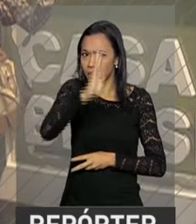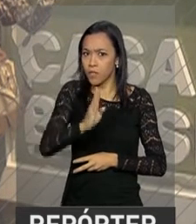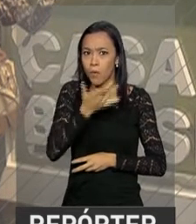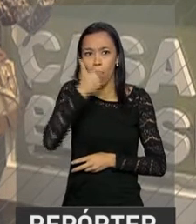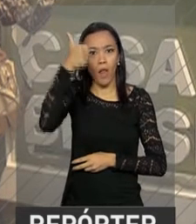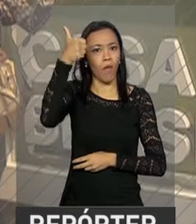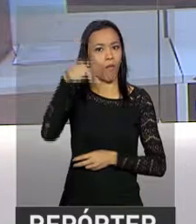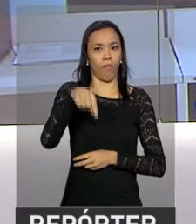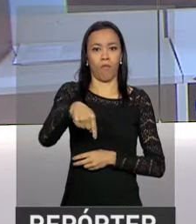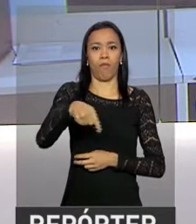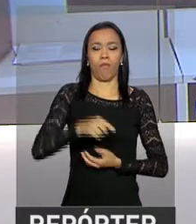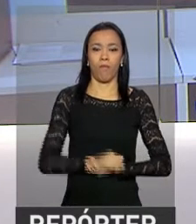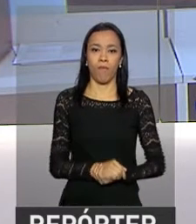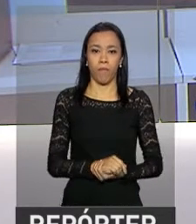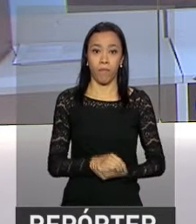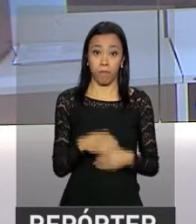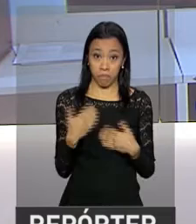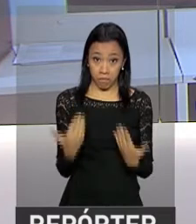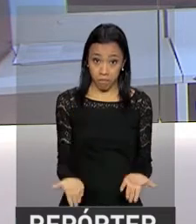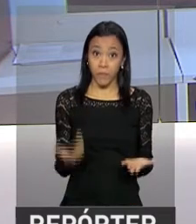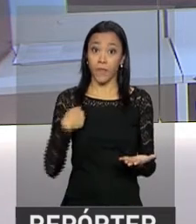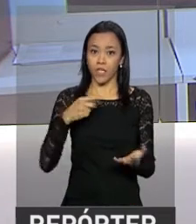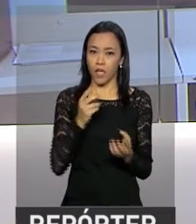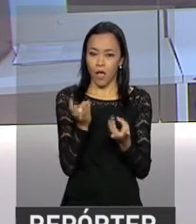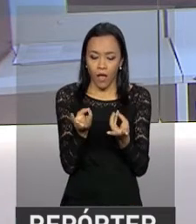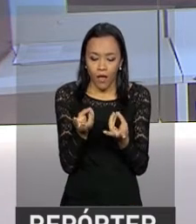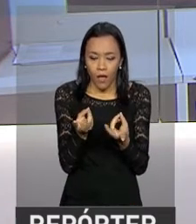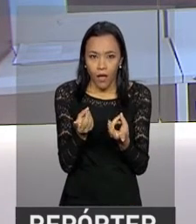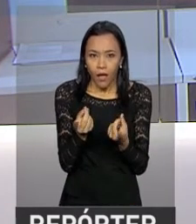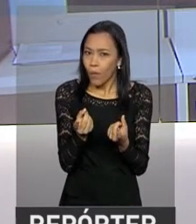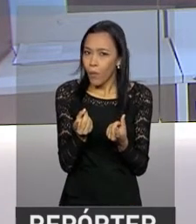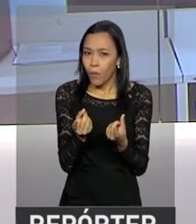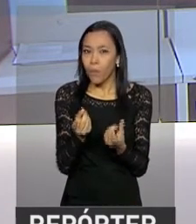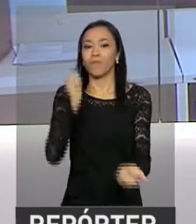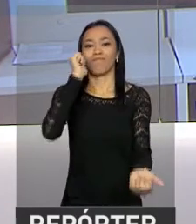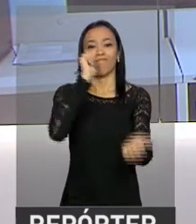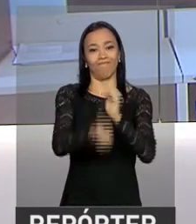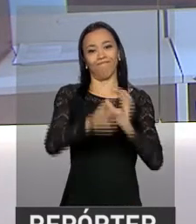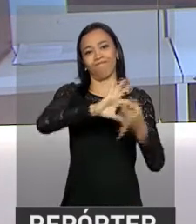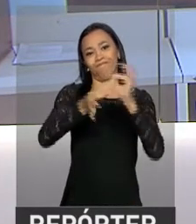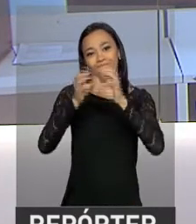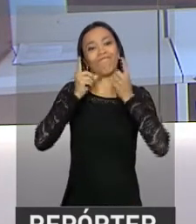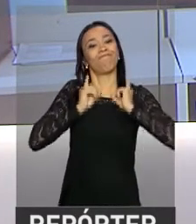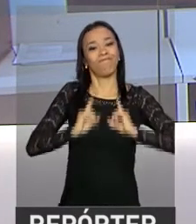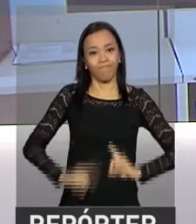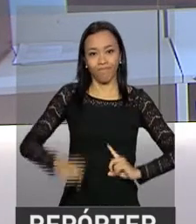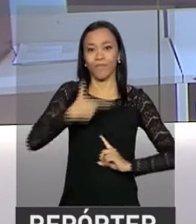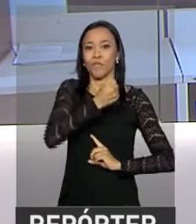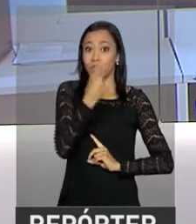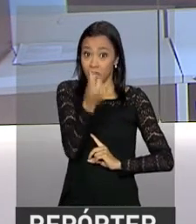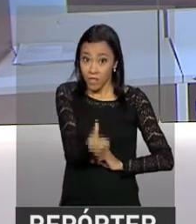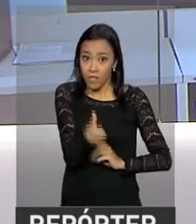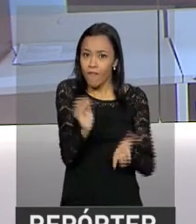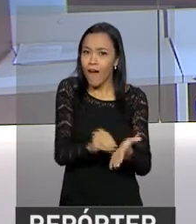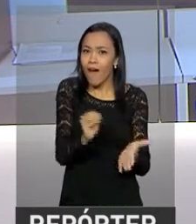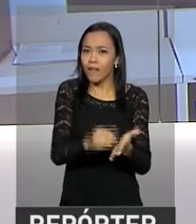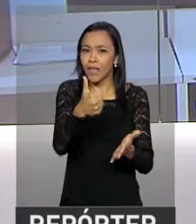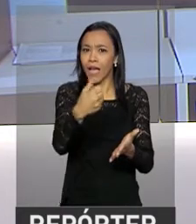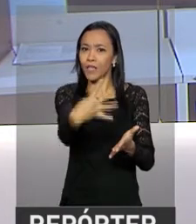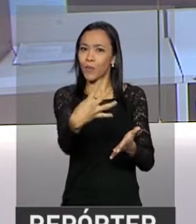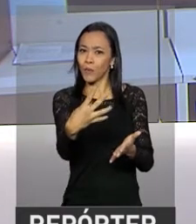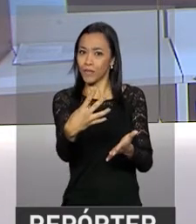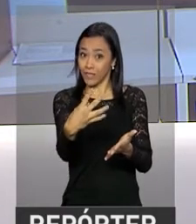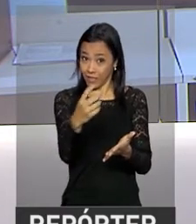o melhor Já estamos na contagem regressiva para as paralimpíadas Rio 2016 faltam